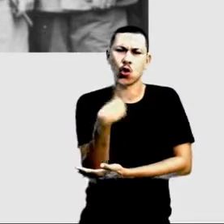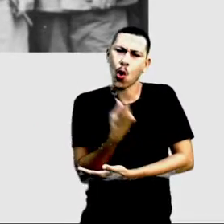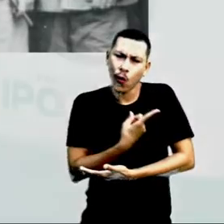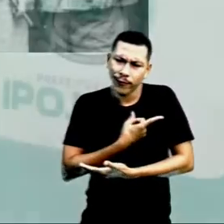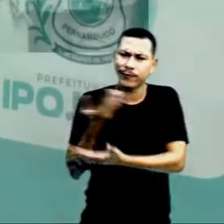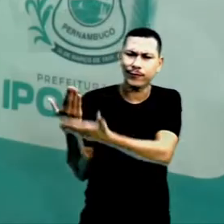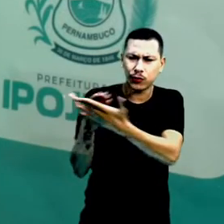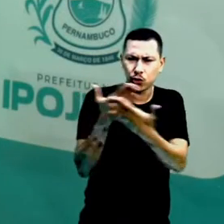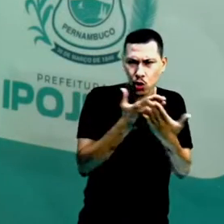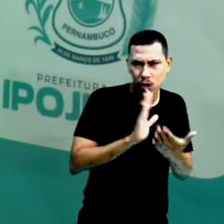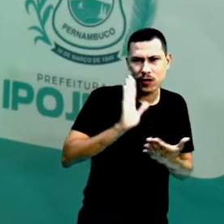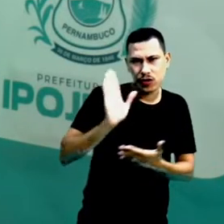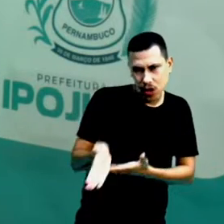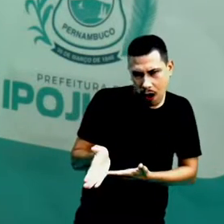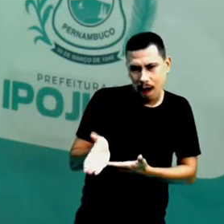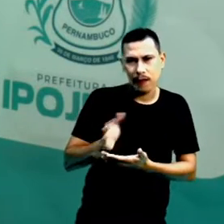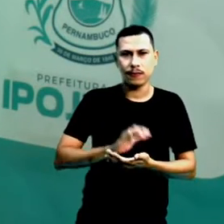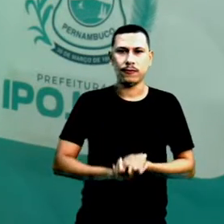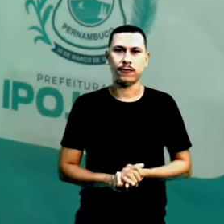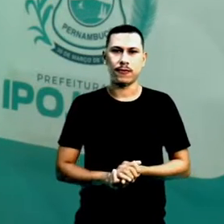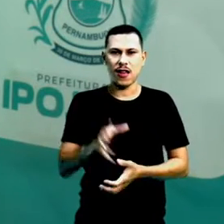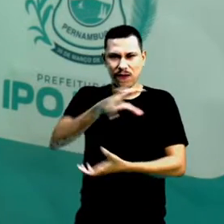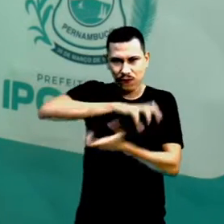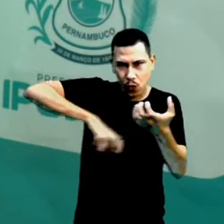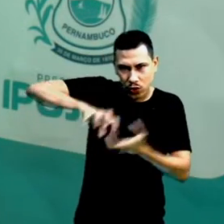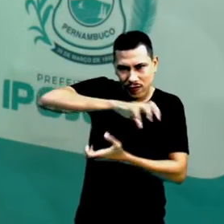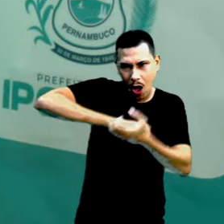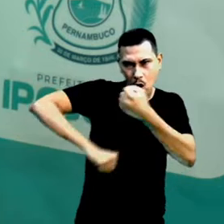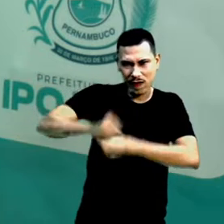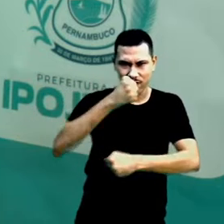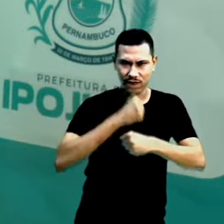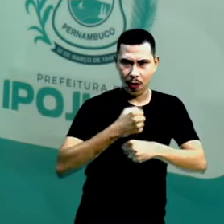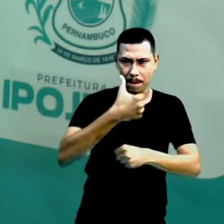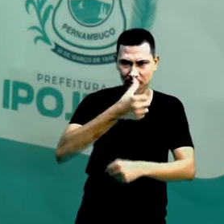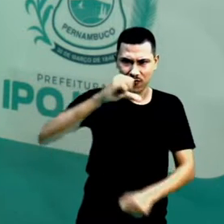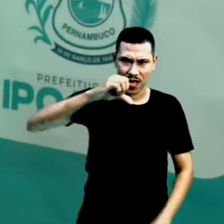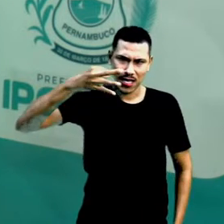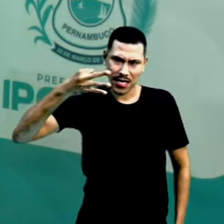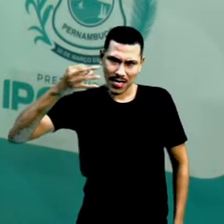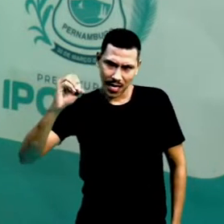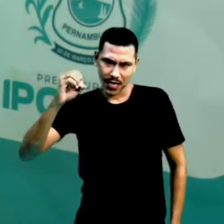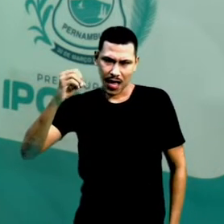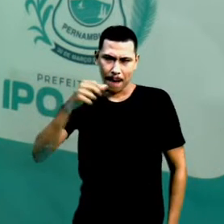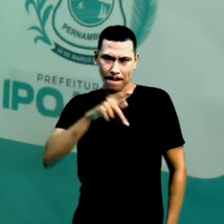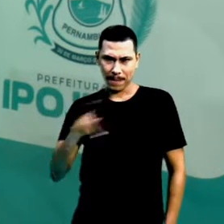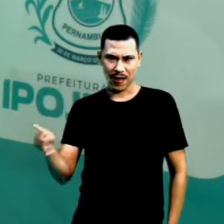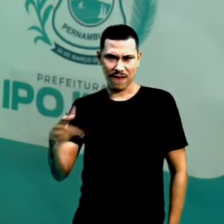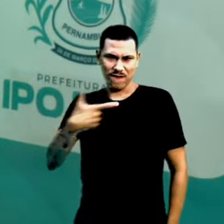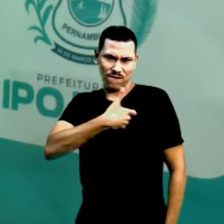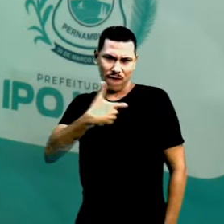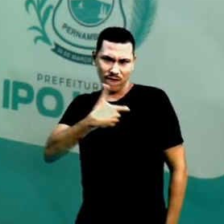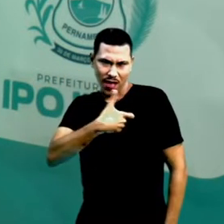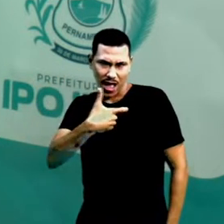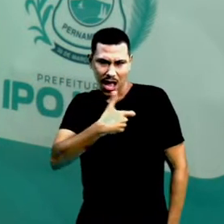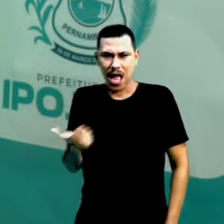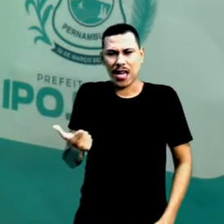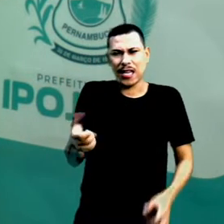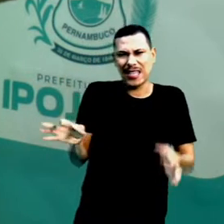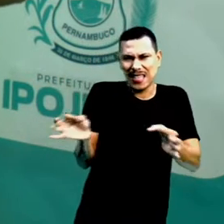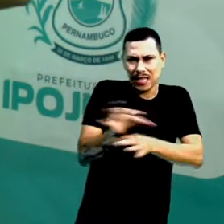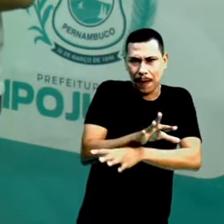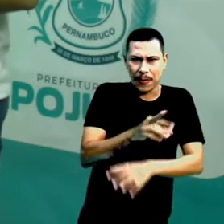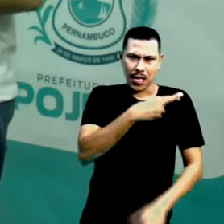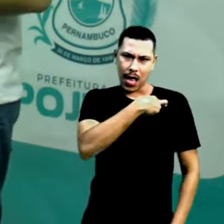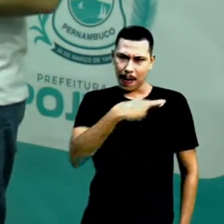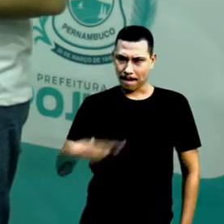aqui. Então, o golpe de Getúlio Vargas acaba com a Primeira República e também acaba com a política do café